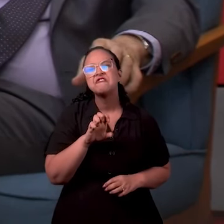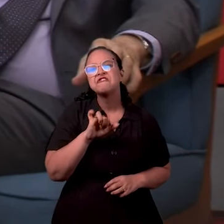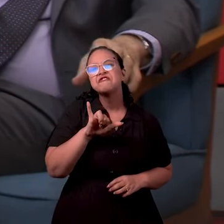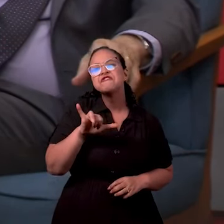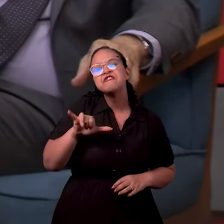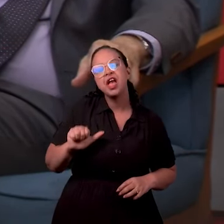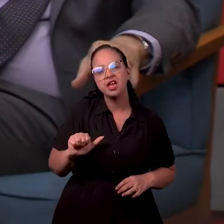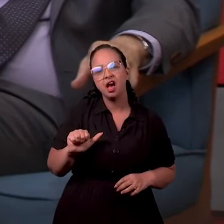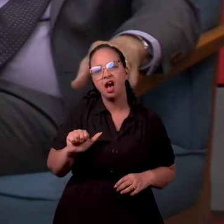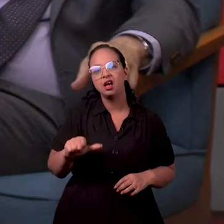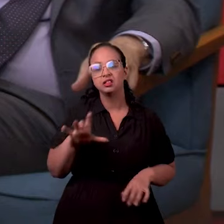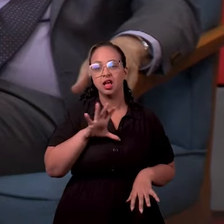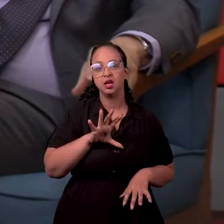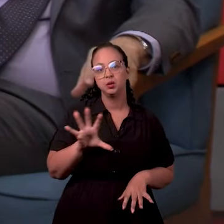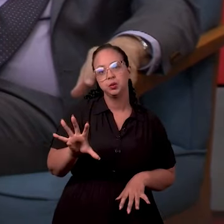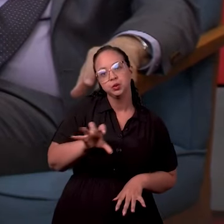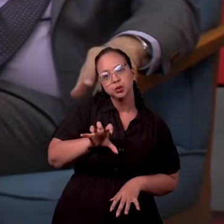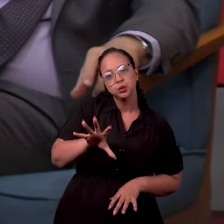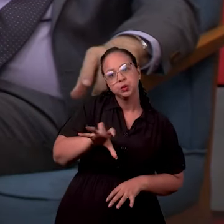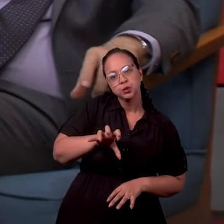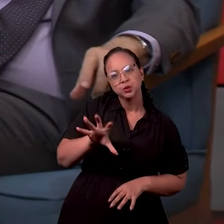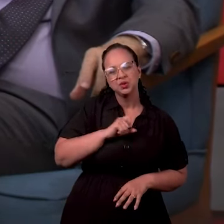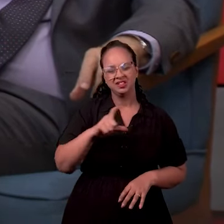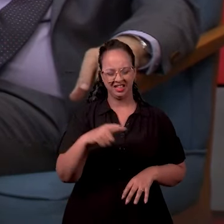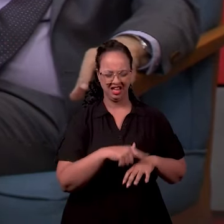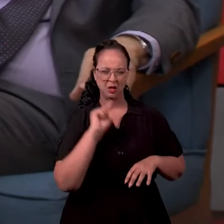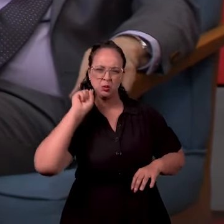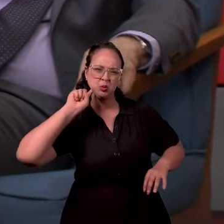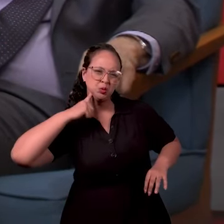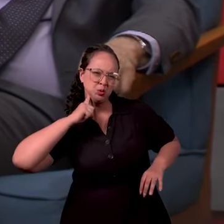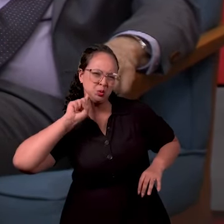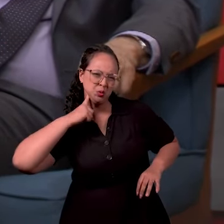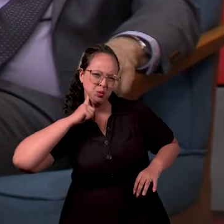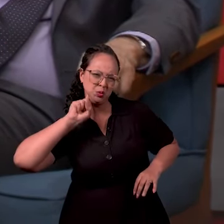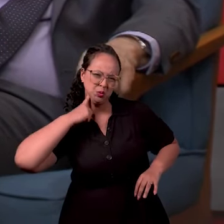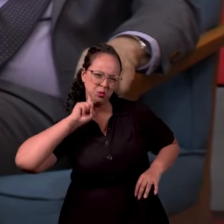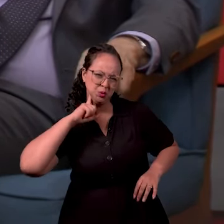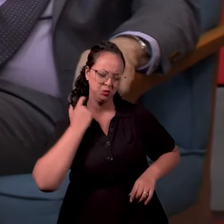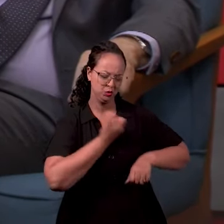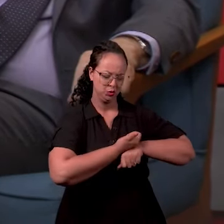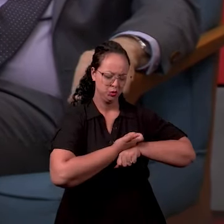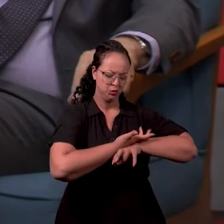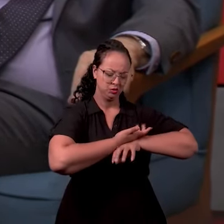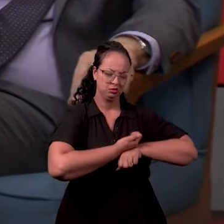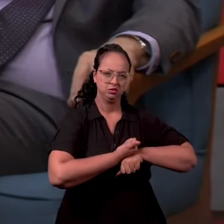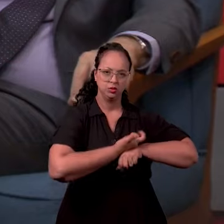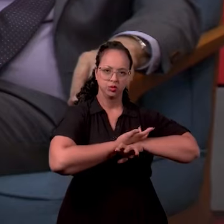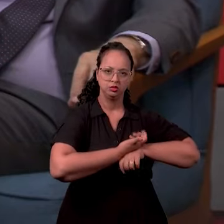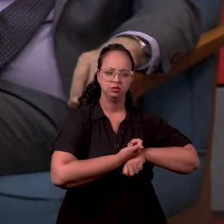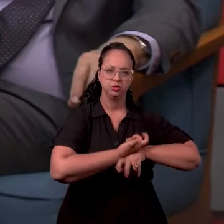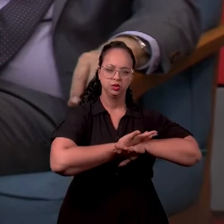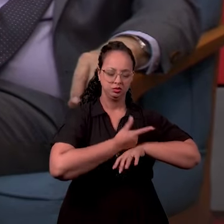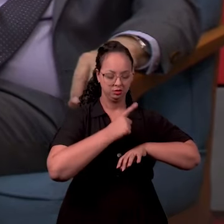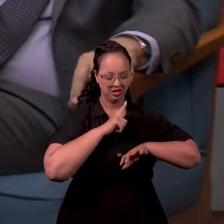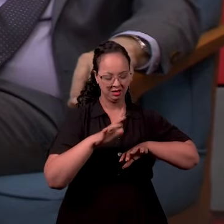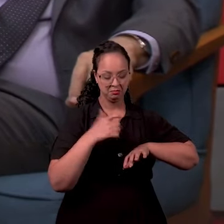veias que trazem o sangue já com todas as suas impurezas, então que vai passar para